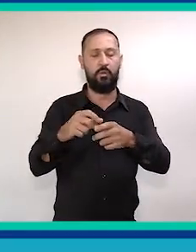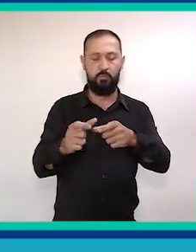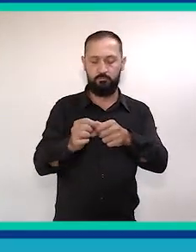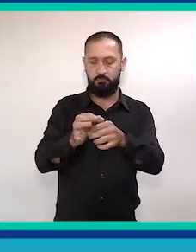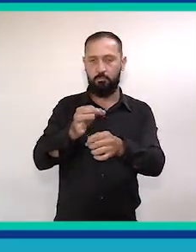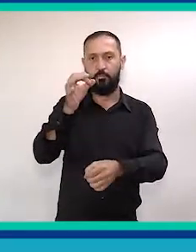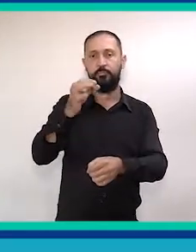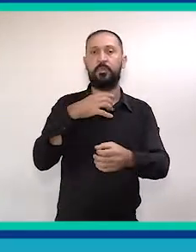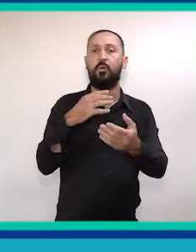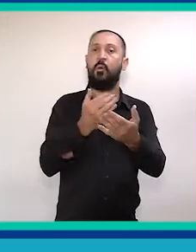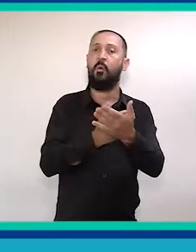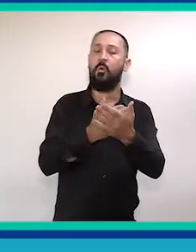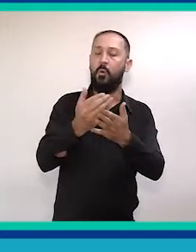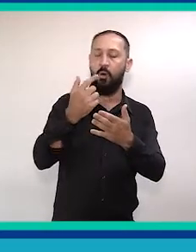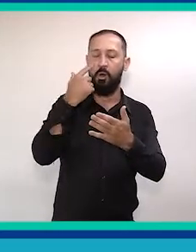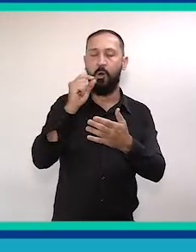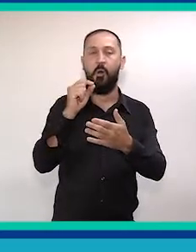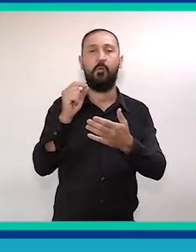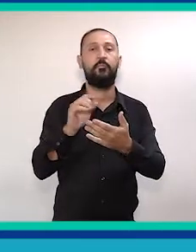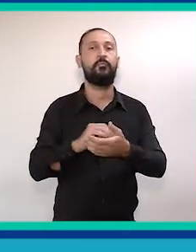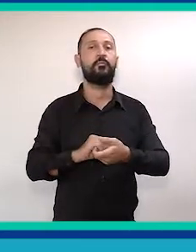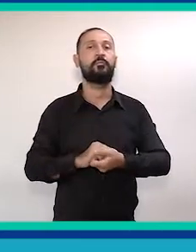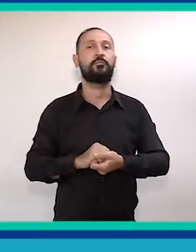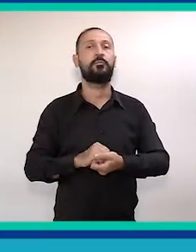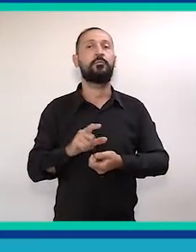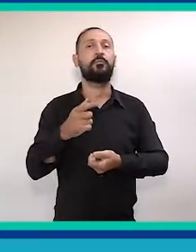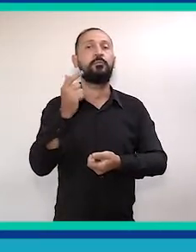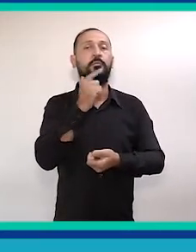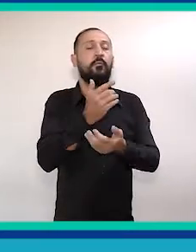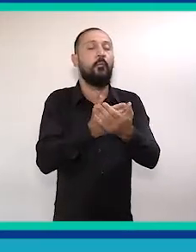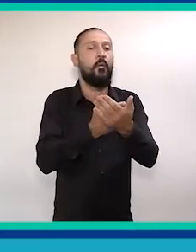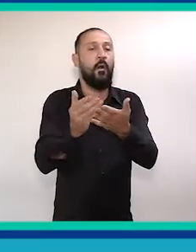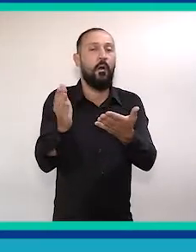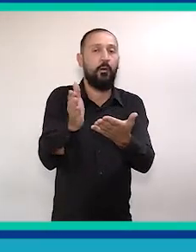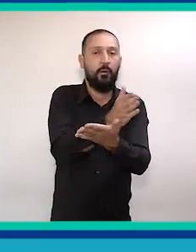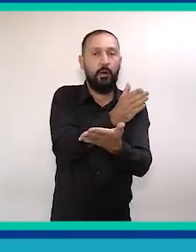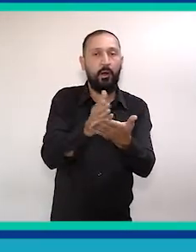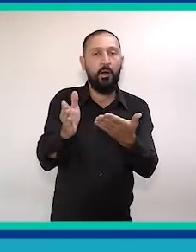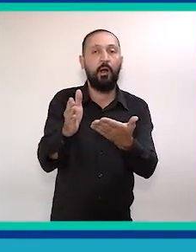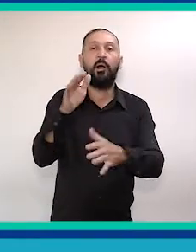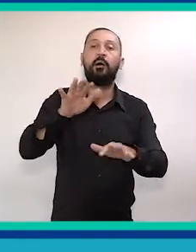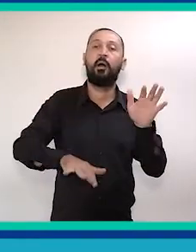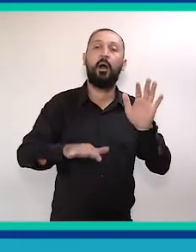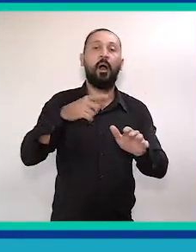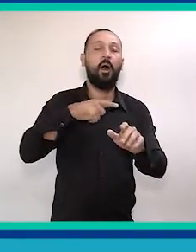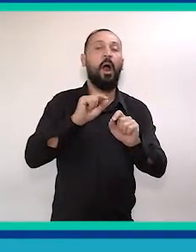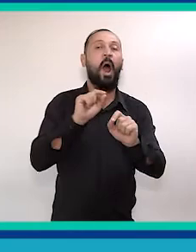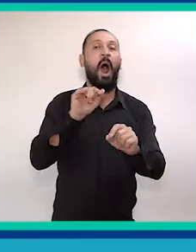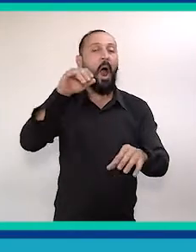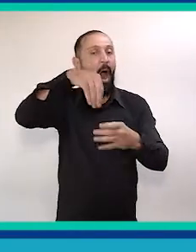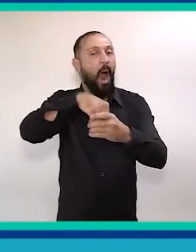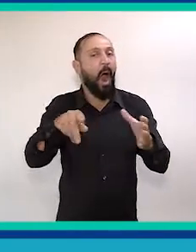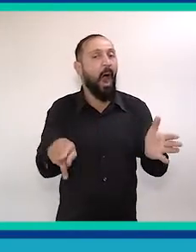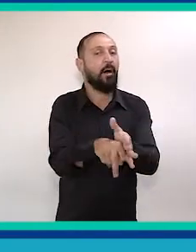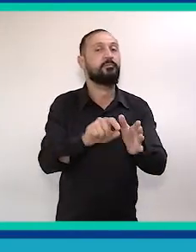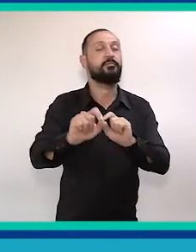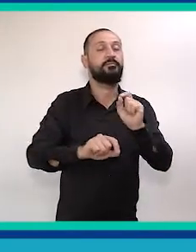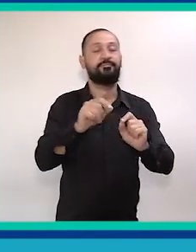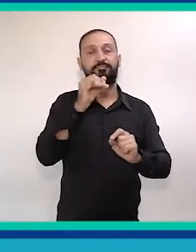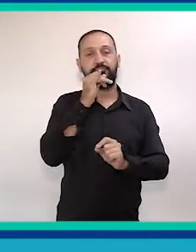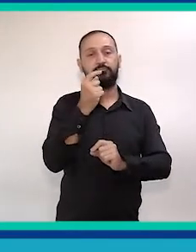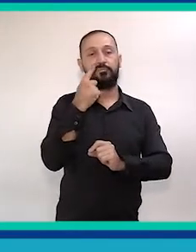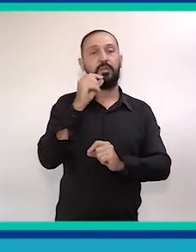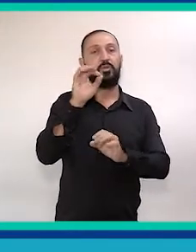proteína dentro desse tubo. Então, a partir dessas leituras, eu começo a separar as proteínas de acordo com os